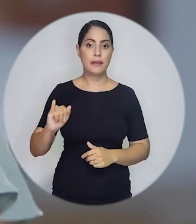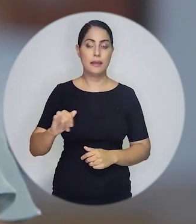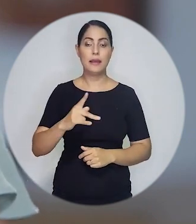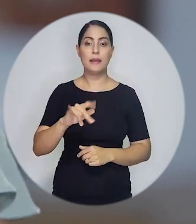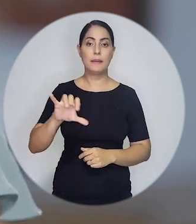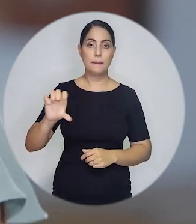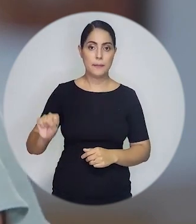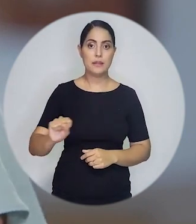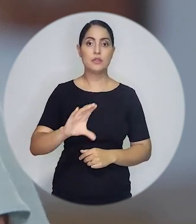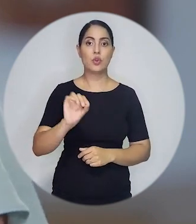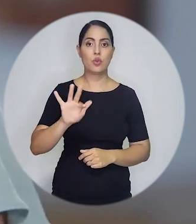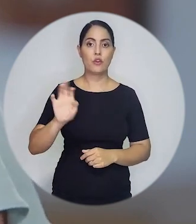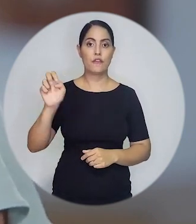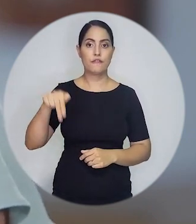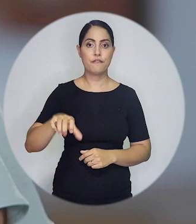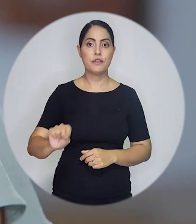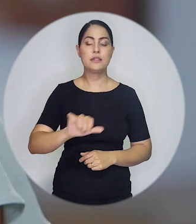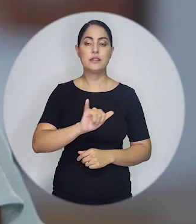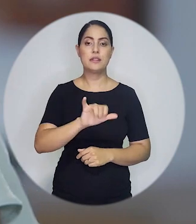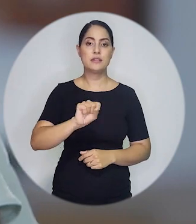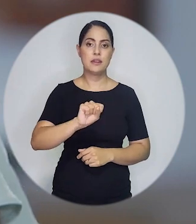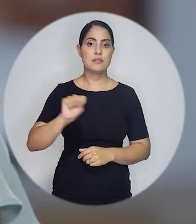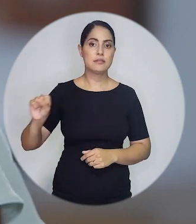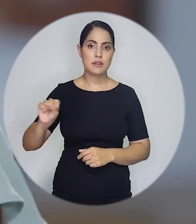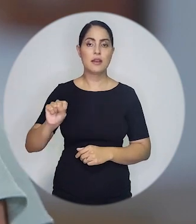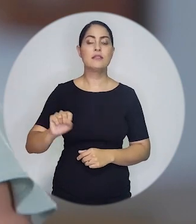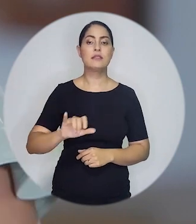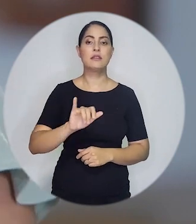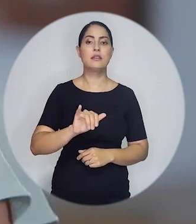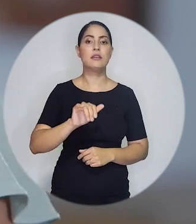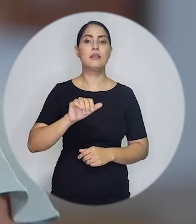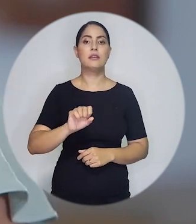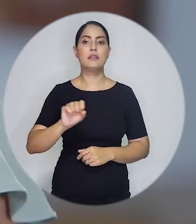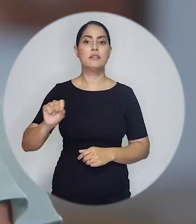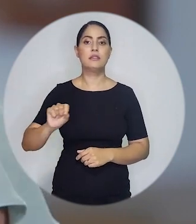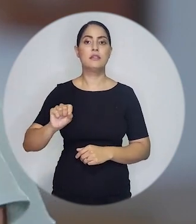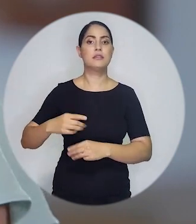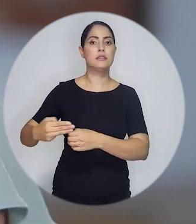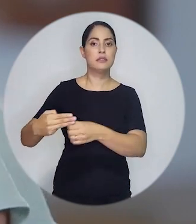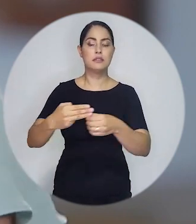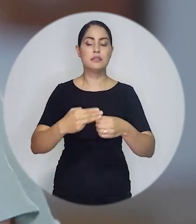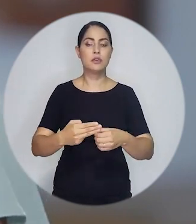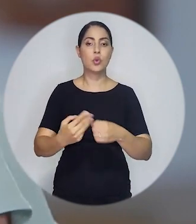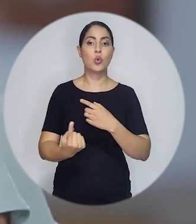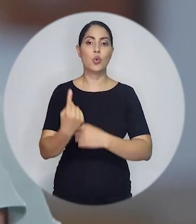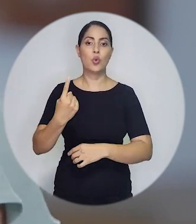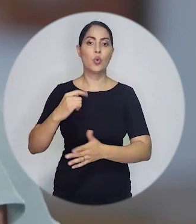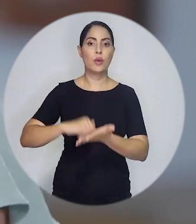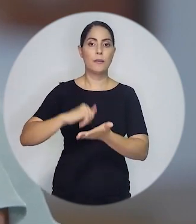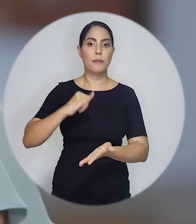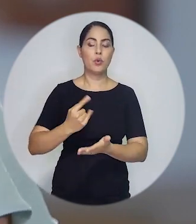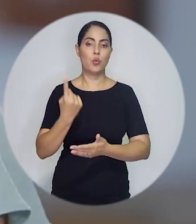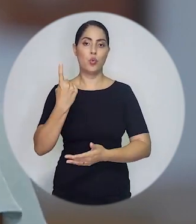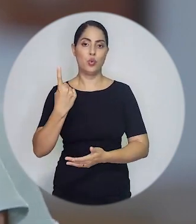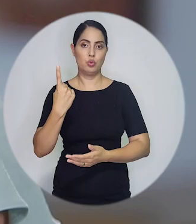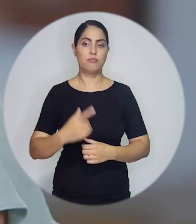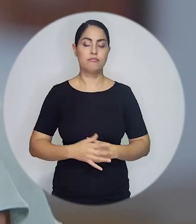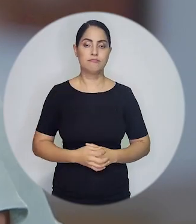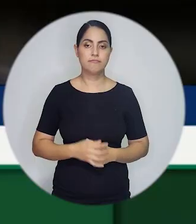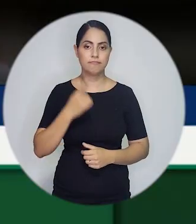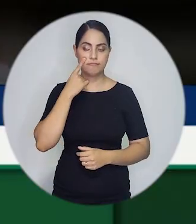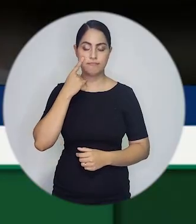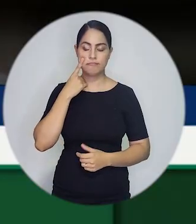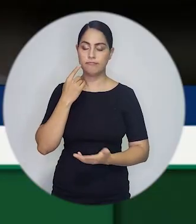IPI, PIS, COFINS, ICMS estadual e ISS municipal em um único imposto sobre bens e serviços que não seja